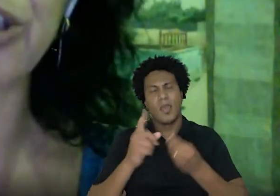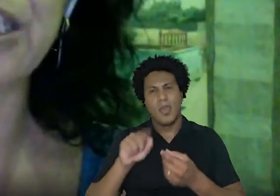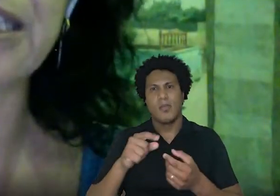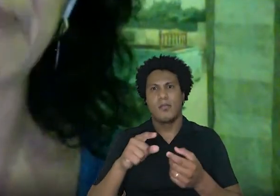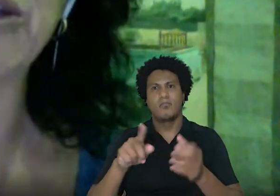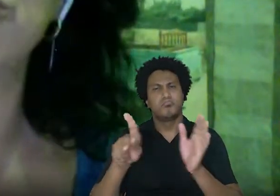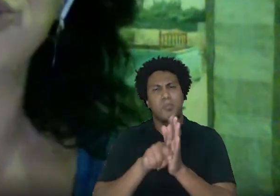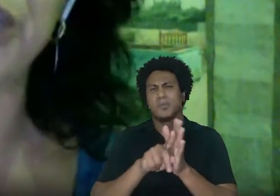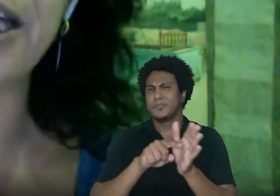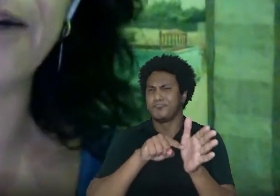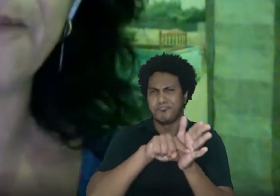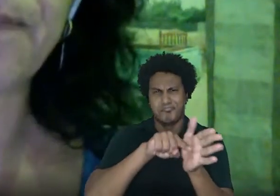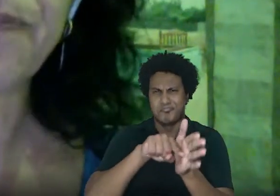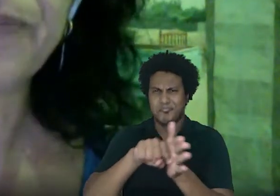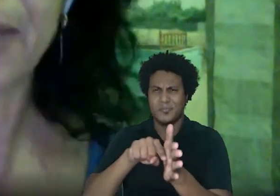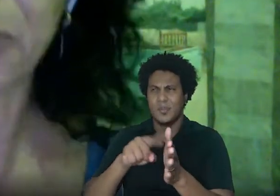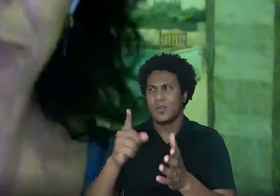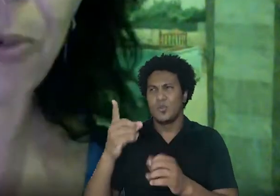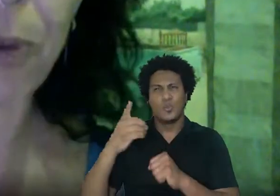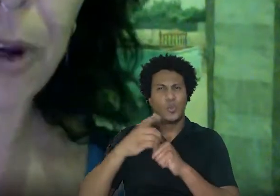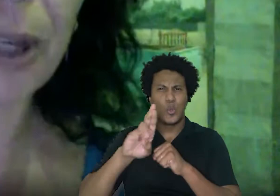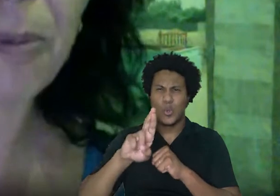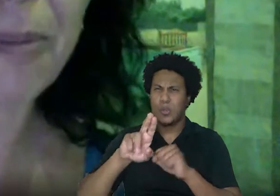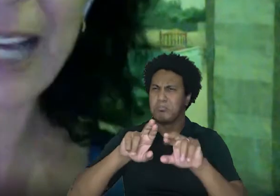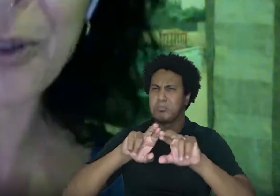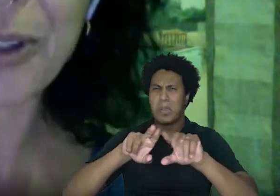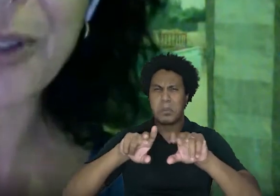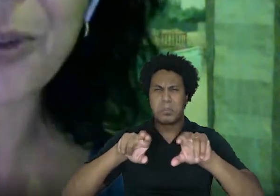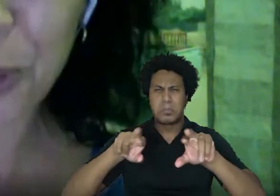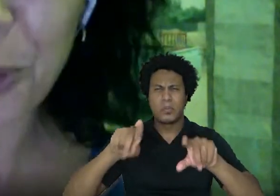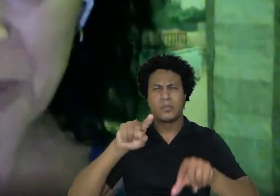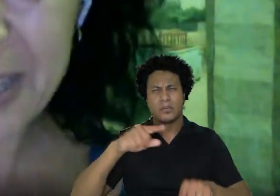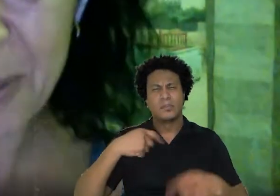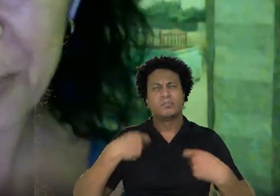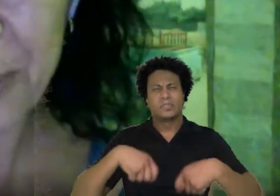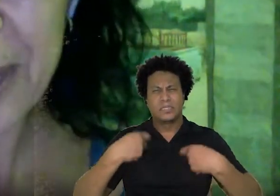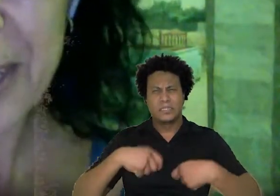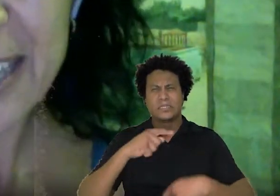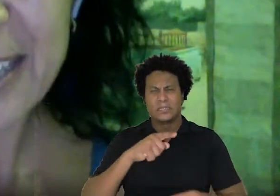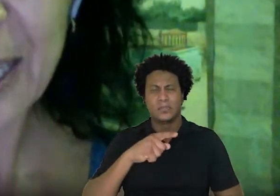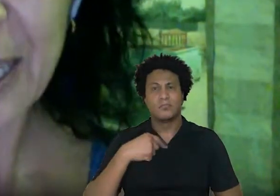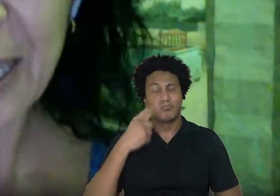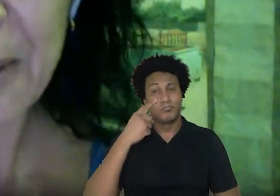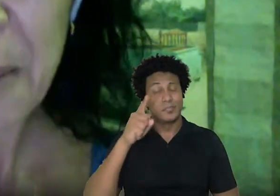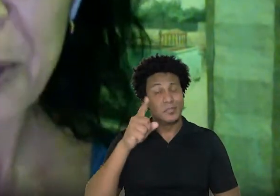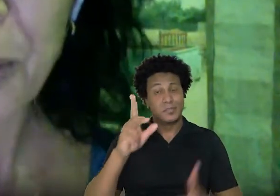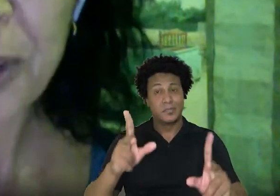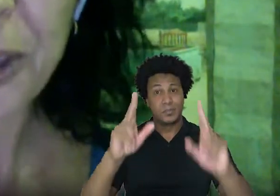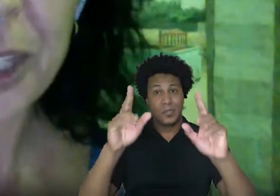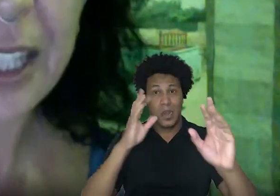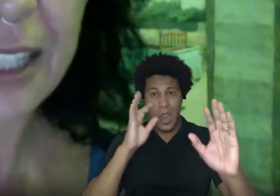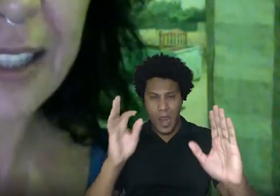de dramaturgia, que, tipo, eu acho que é um caso de estudo mesmo. Assim, pessoas de, sei